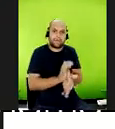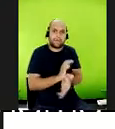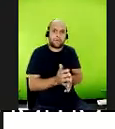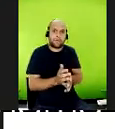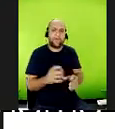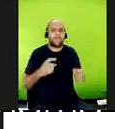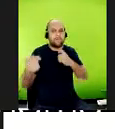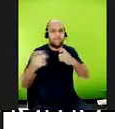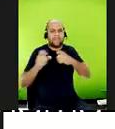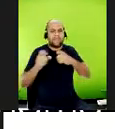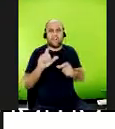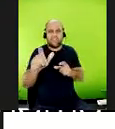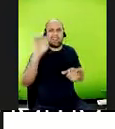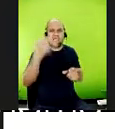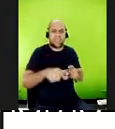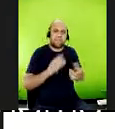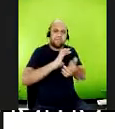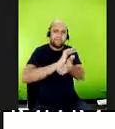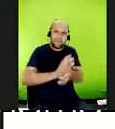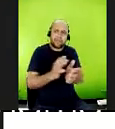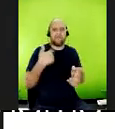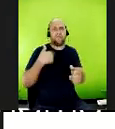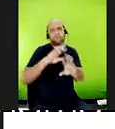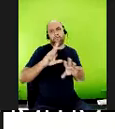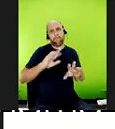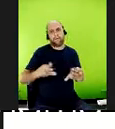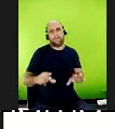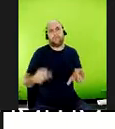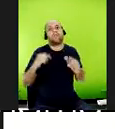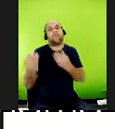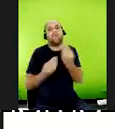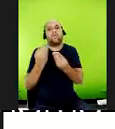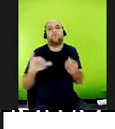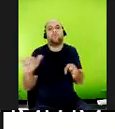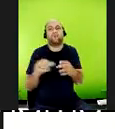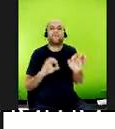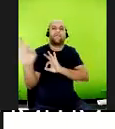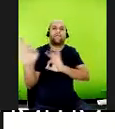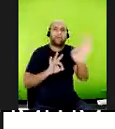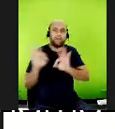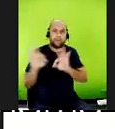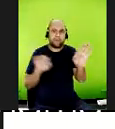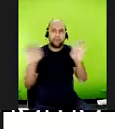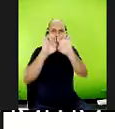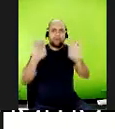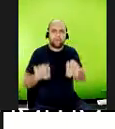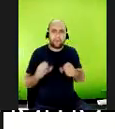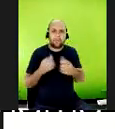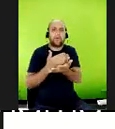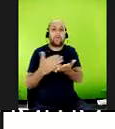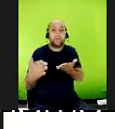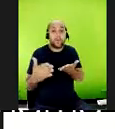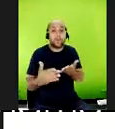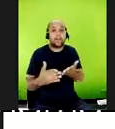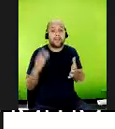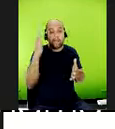você é preconceituoso você não é para entender como é que ele vai se estruturando para que para que você começa a fazer um juízo de valor e